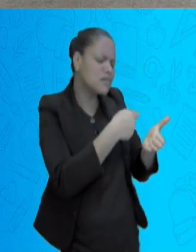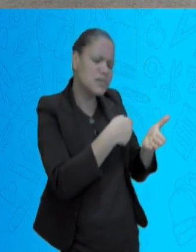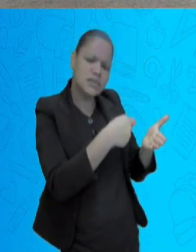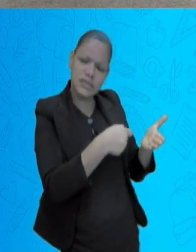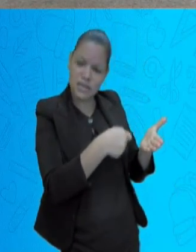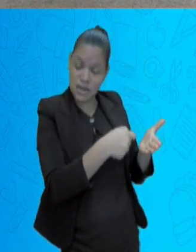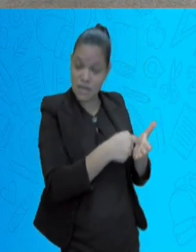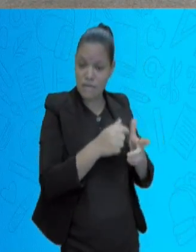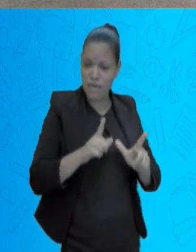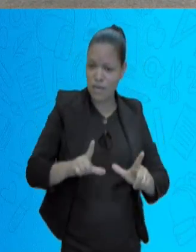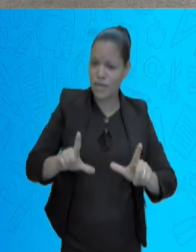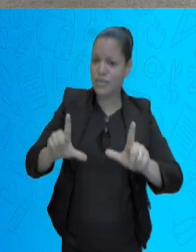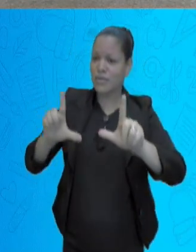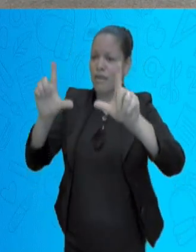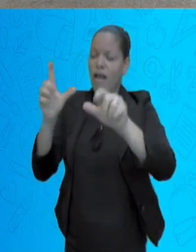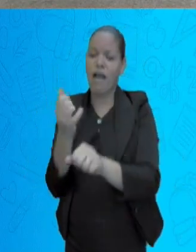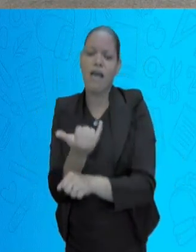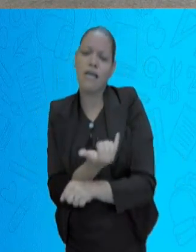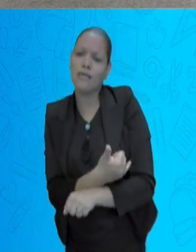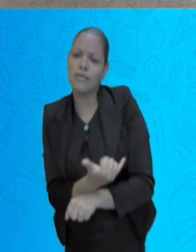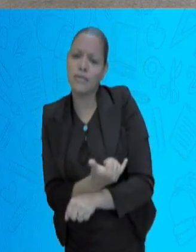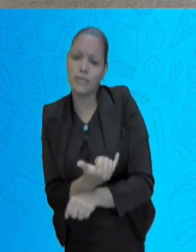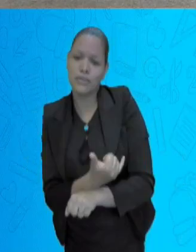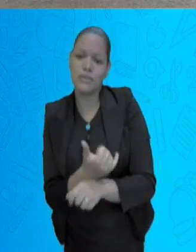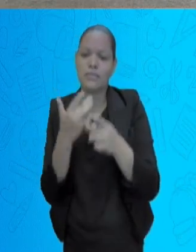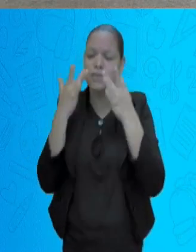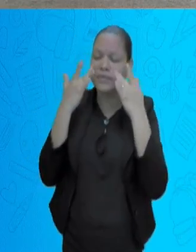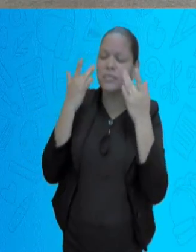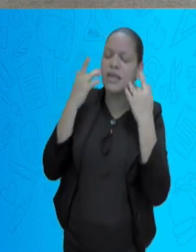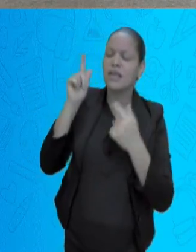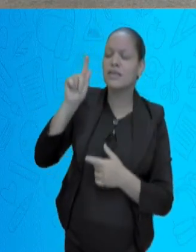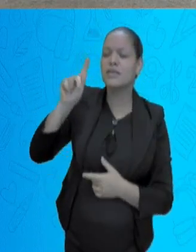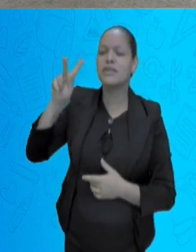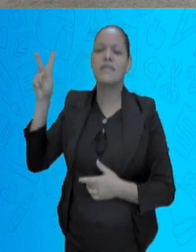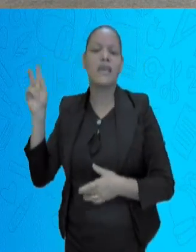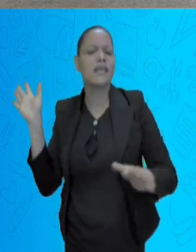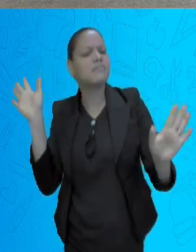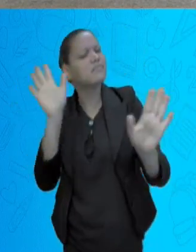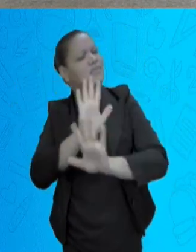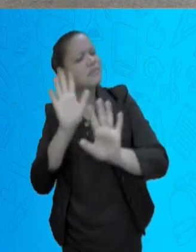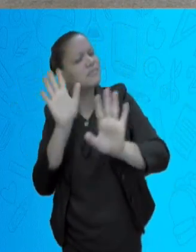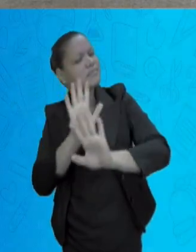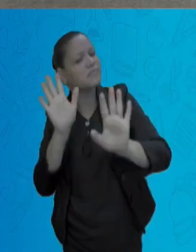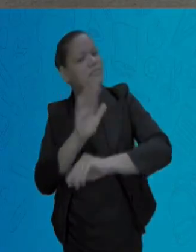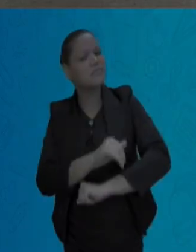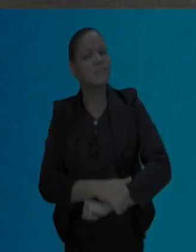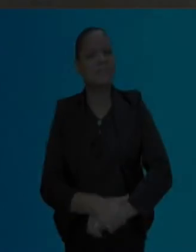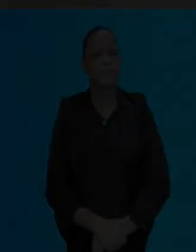canal do YouTube SMED GV. Tchau e até a próxima aula.